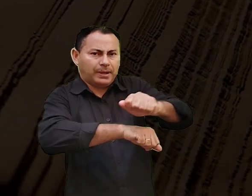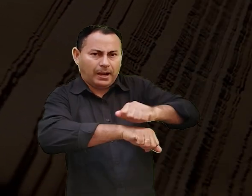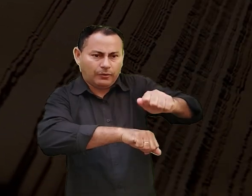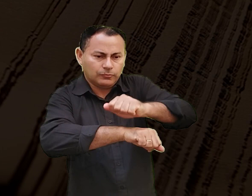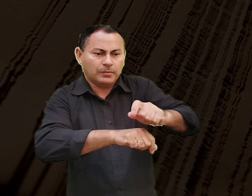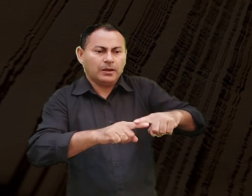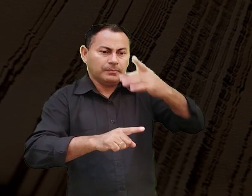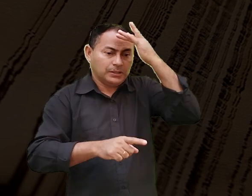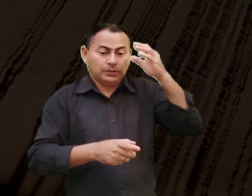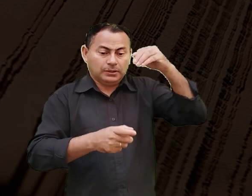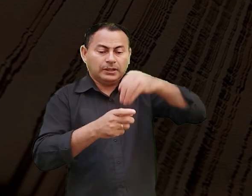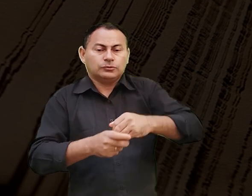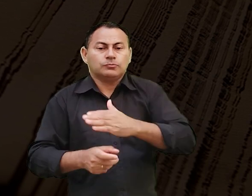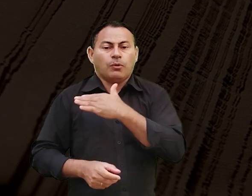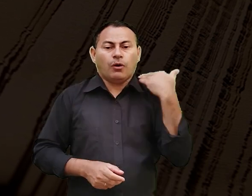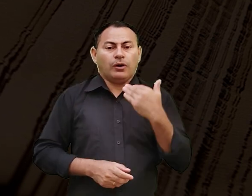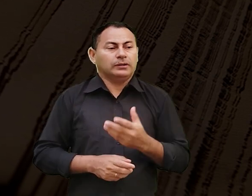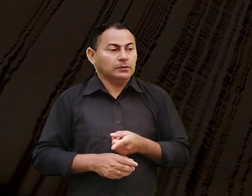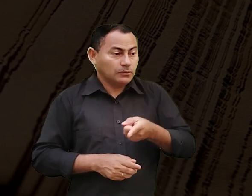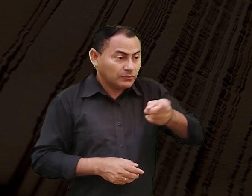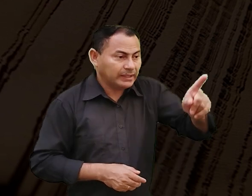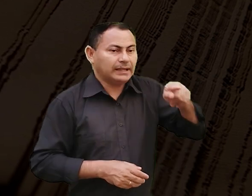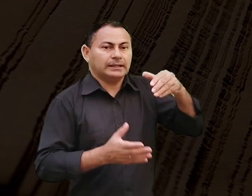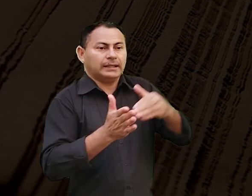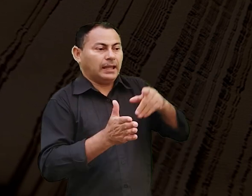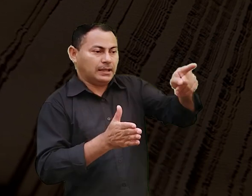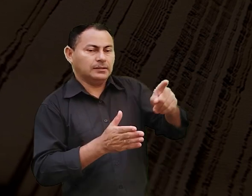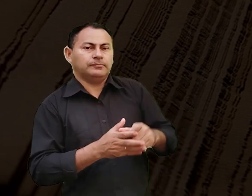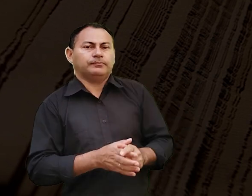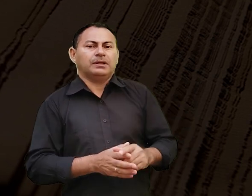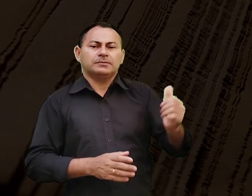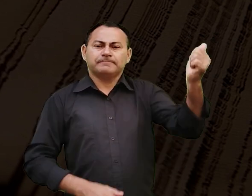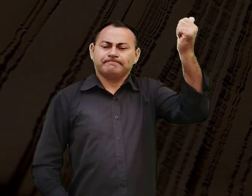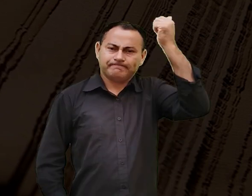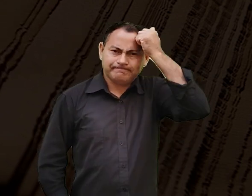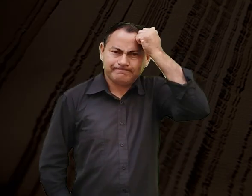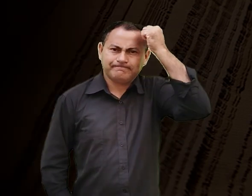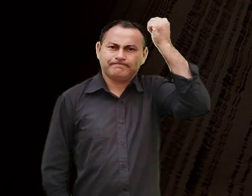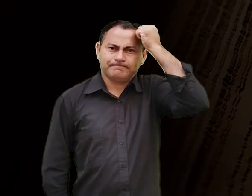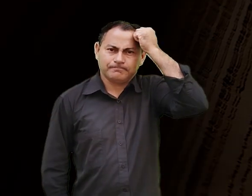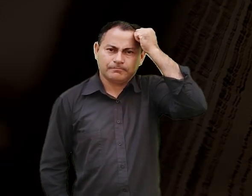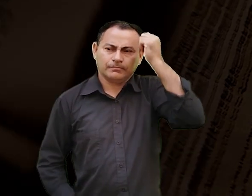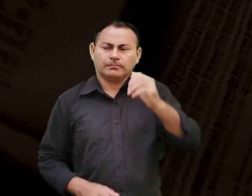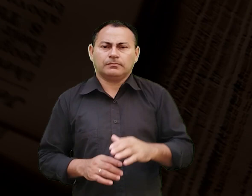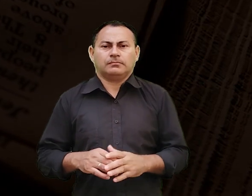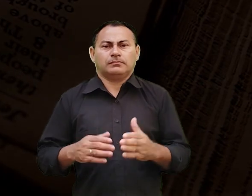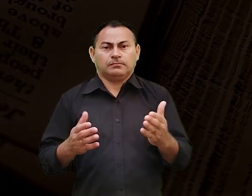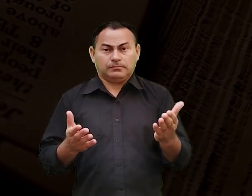Abraão, mas se alguém dentre os mortos fosse até eles, eles se arrependeriam."